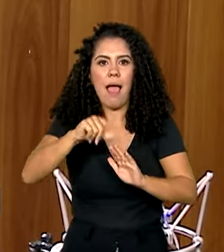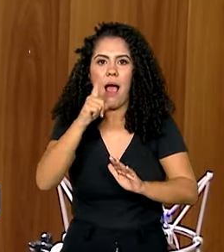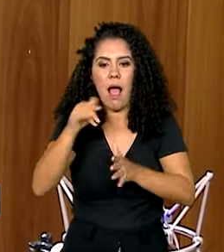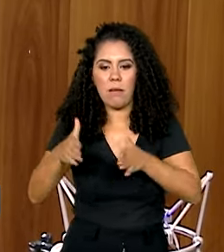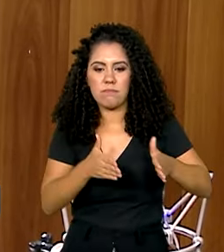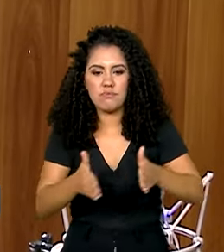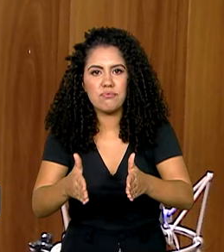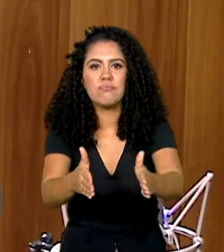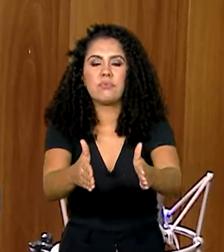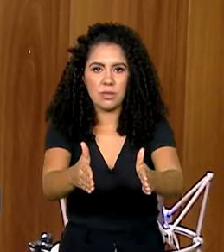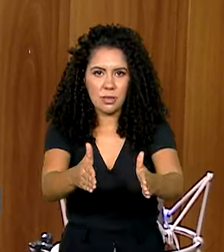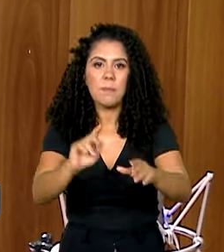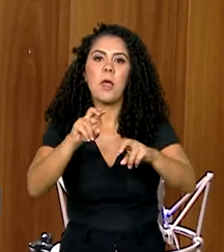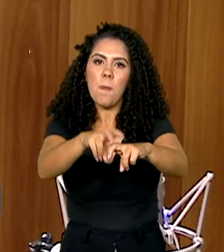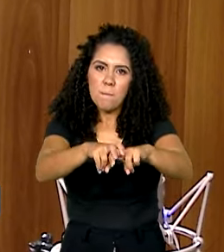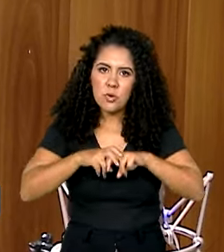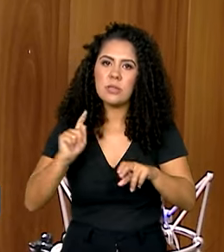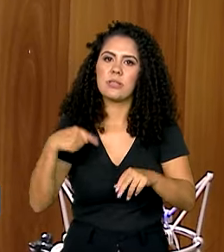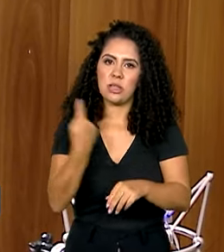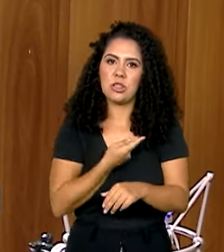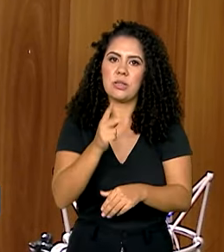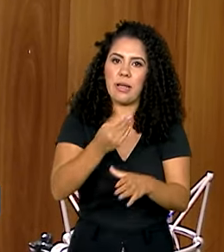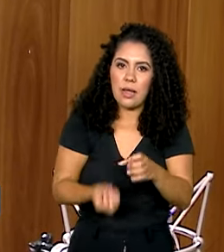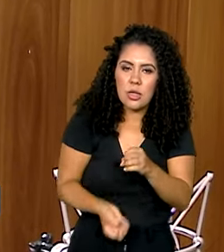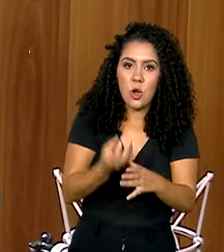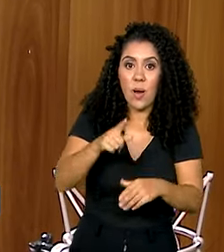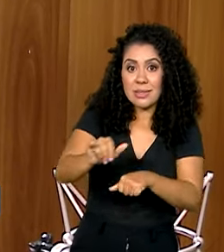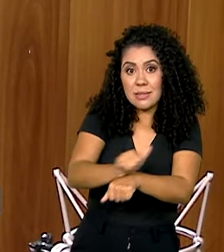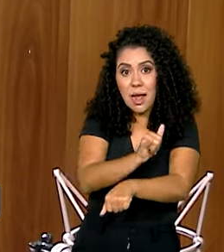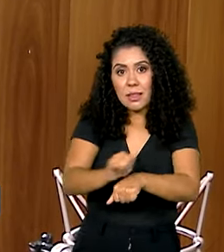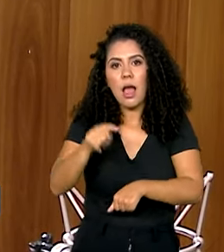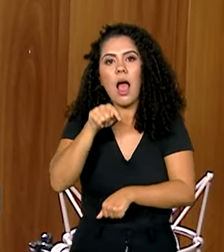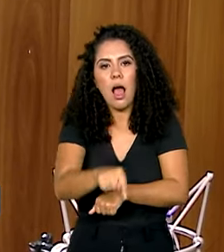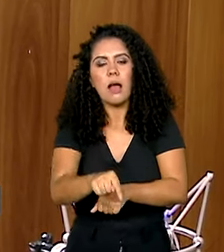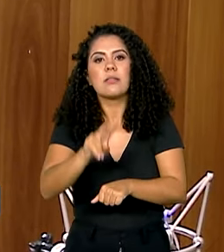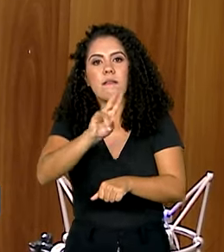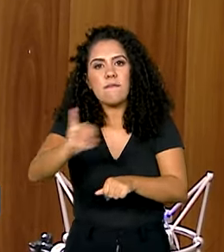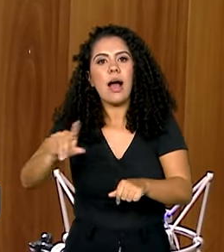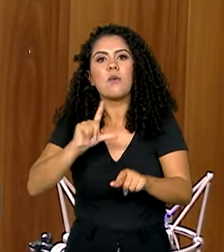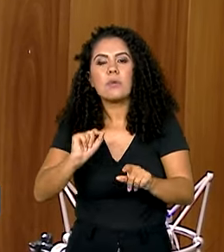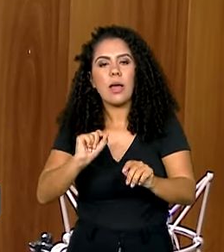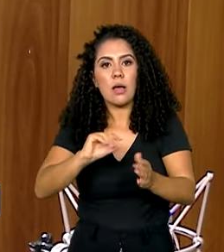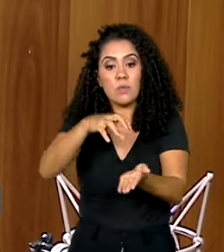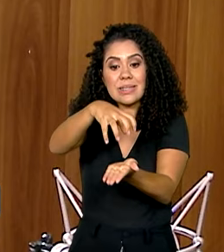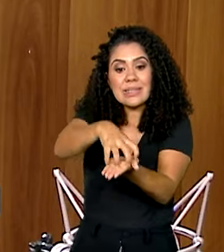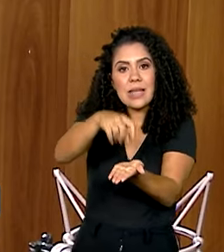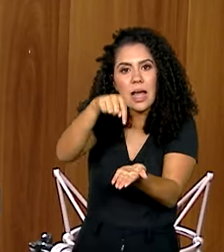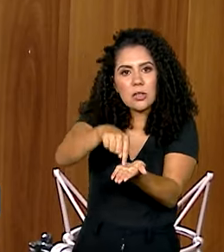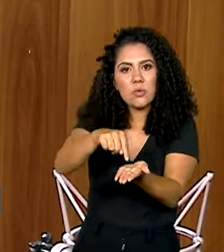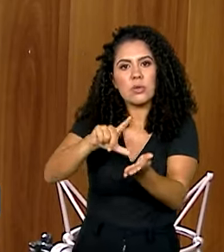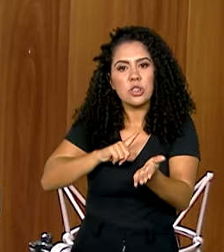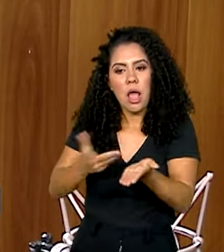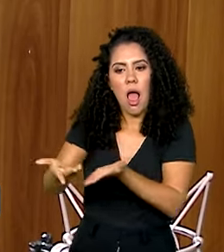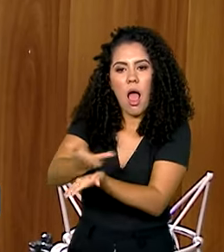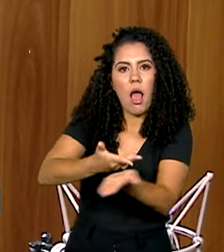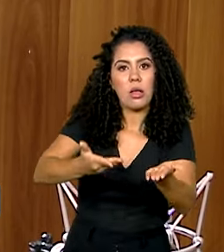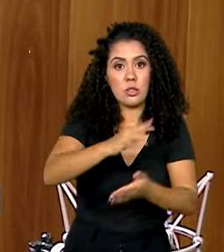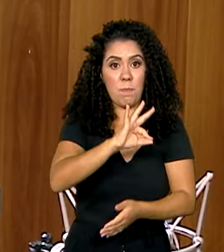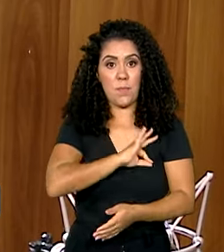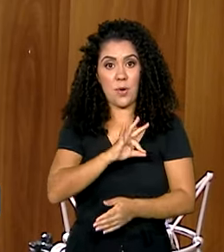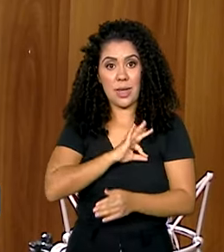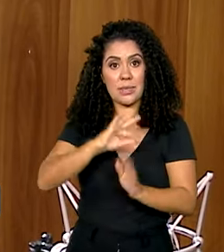um comando da Força Nacional em Manaus e teremos um centro de cooperação de polícia